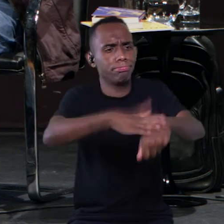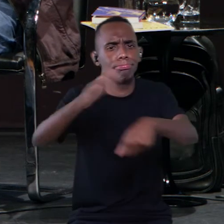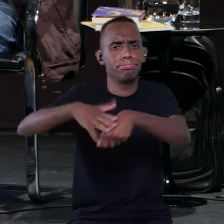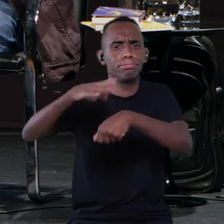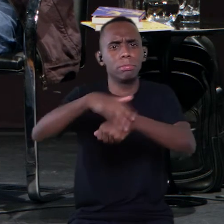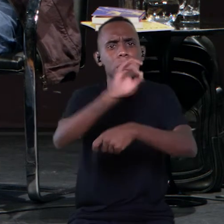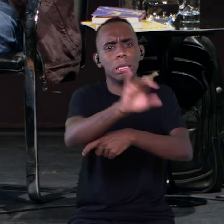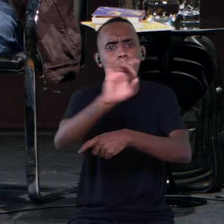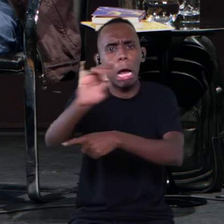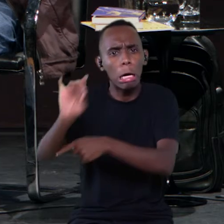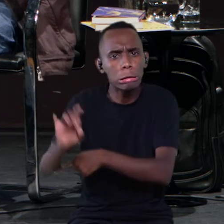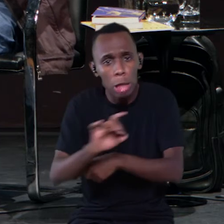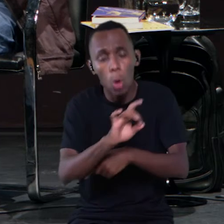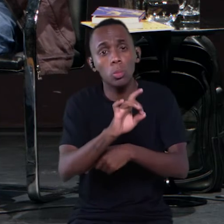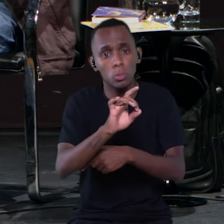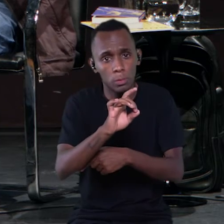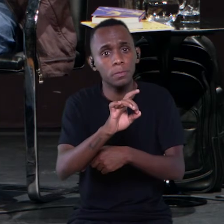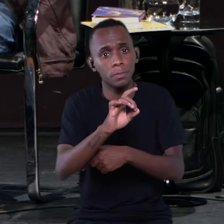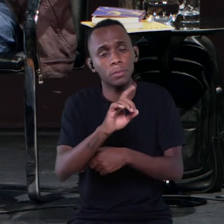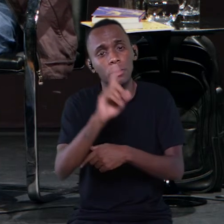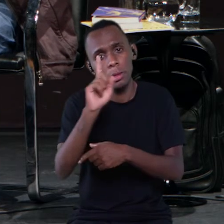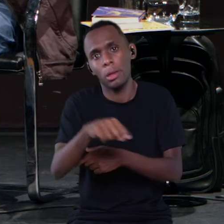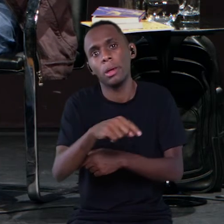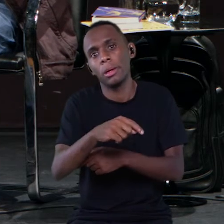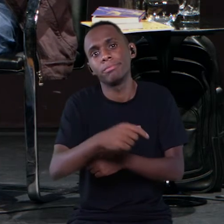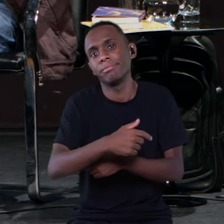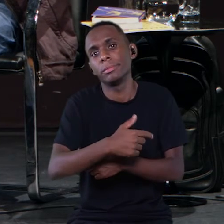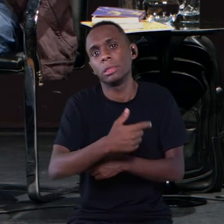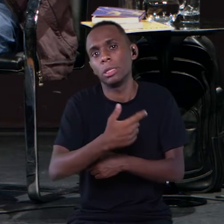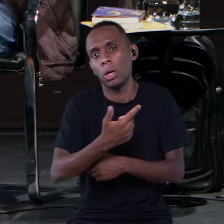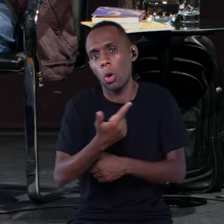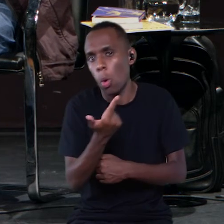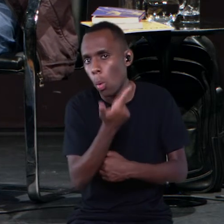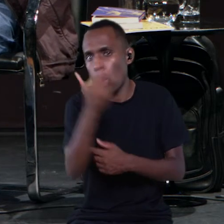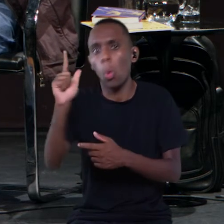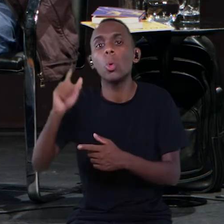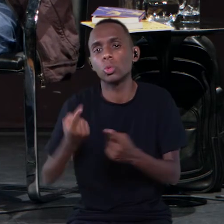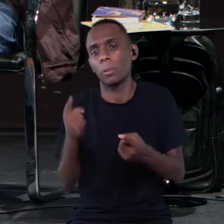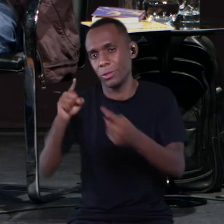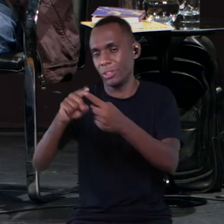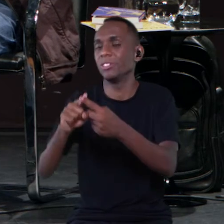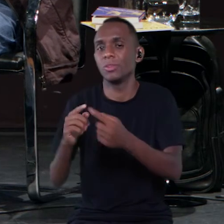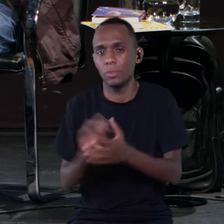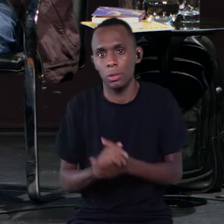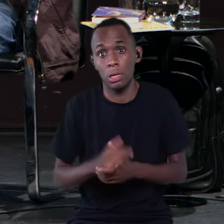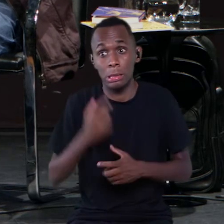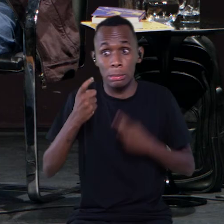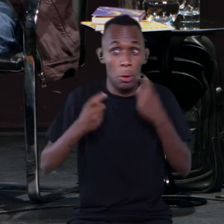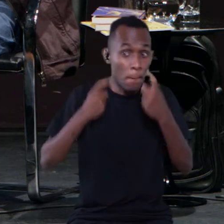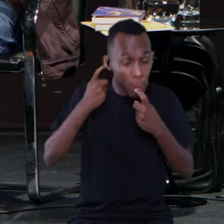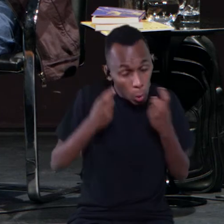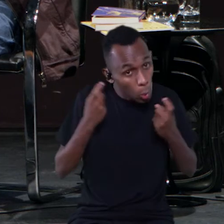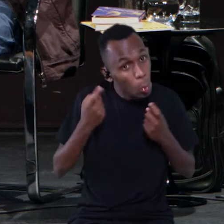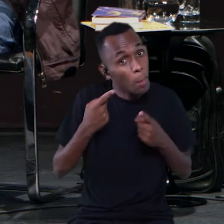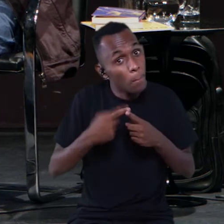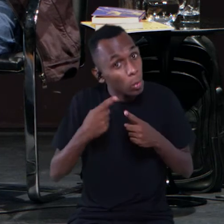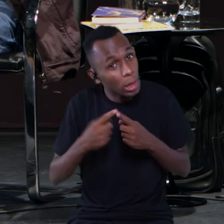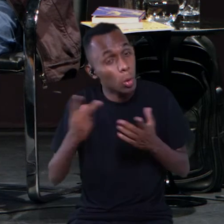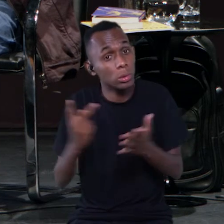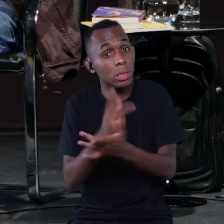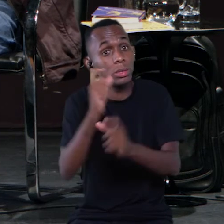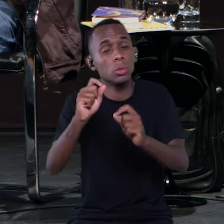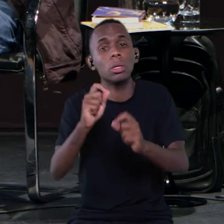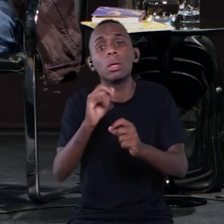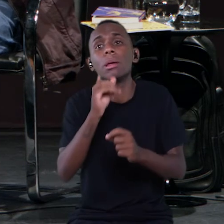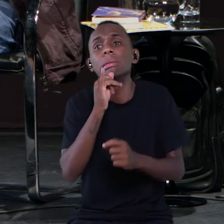individual, a capacidade imaginativa individual, ela fica no segundo plano. E tem acontecido muito, me preocupa um pouco, porque acaba gerando, inclusive, uma